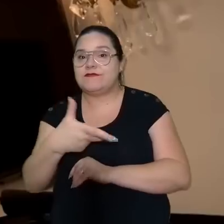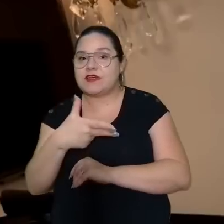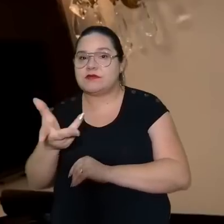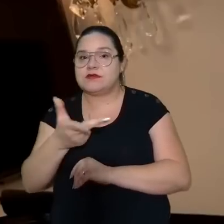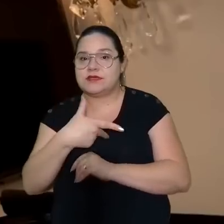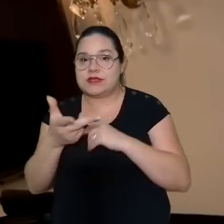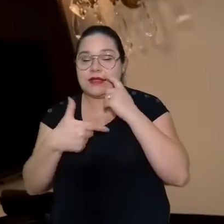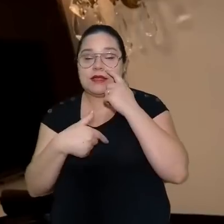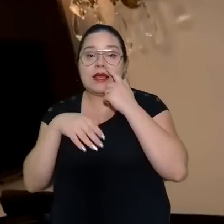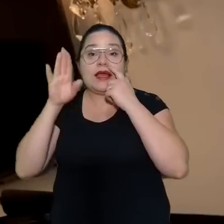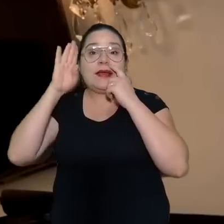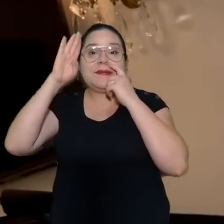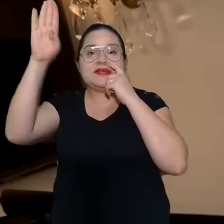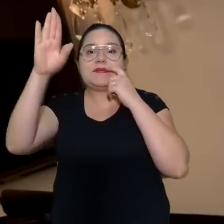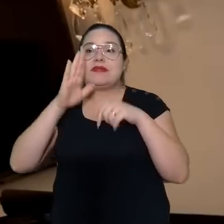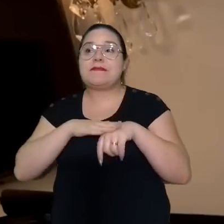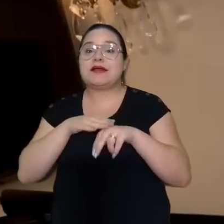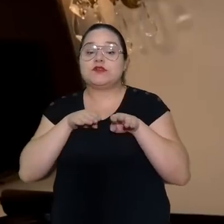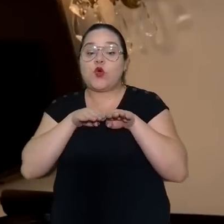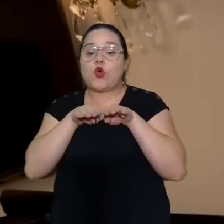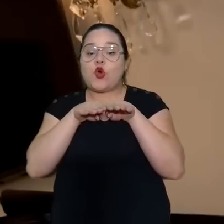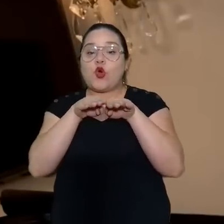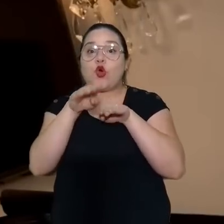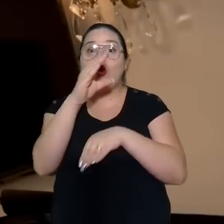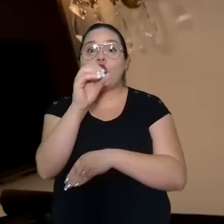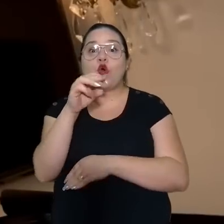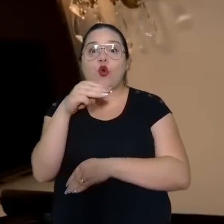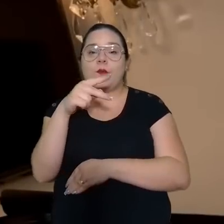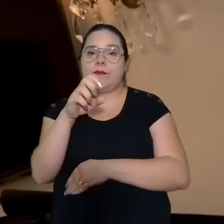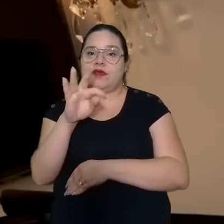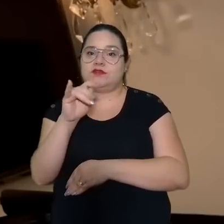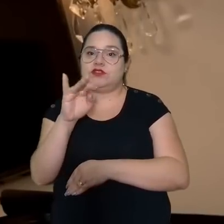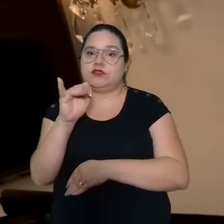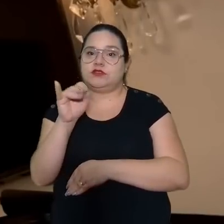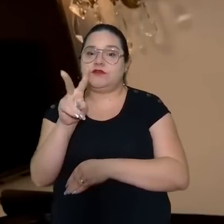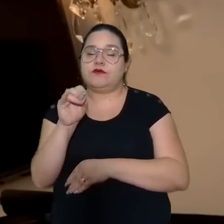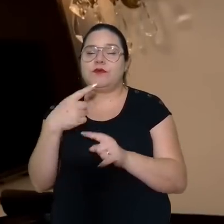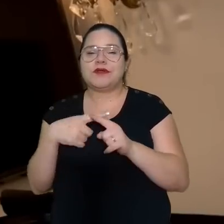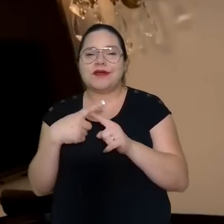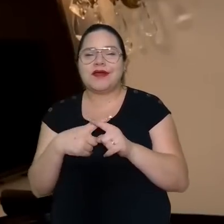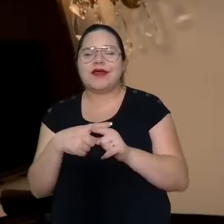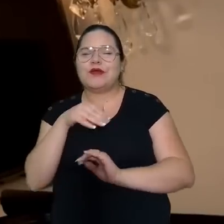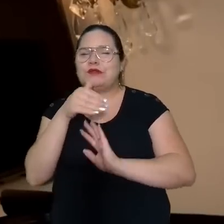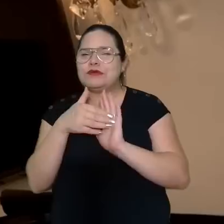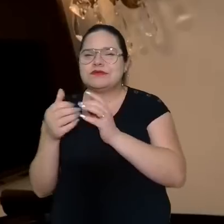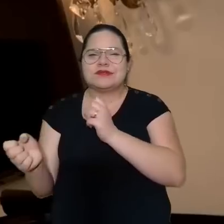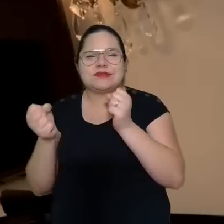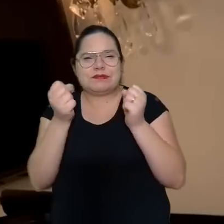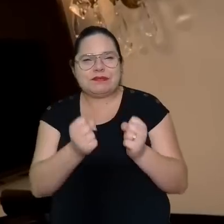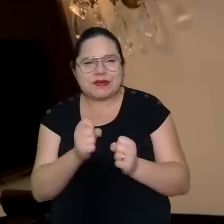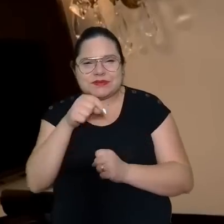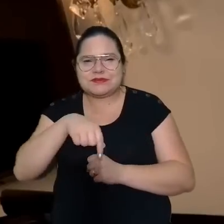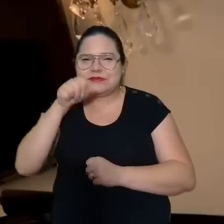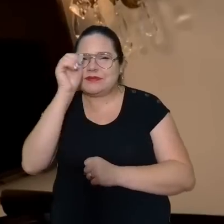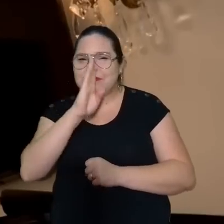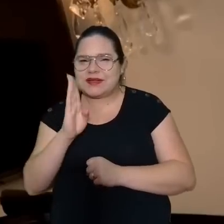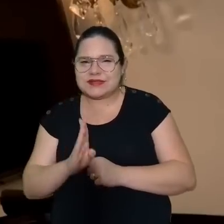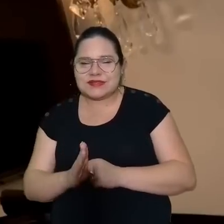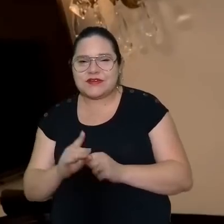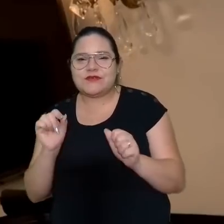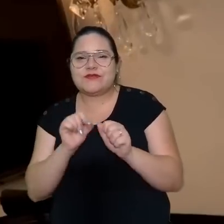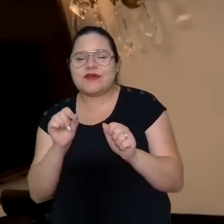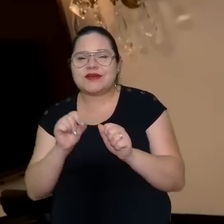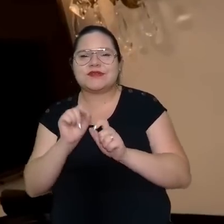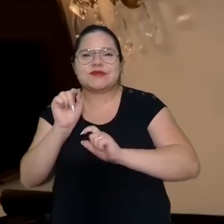mais competitividade, porque todo esse peso do Estado nas costas das pessoas aqui no país faz com que as